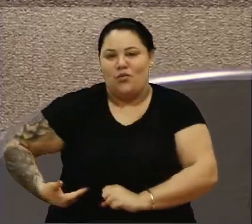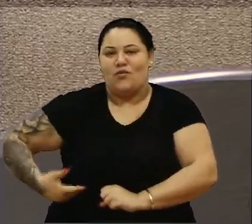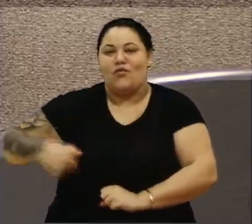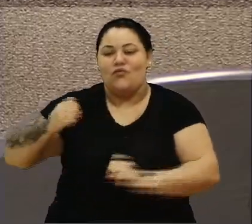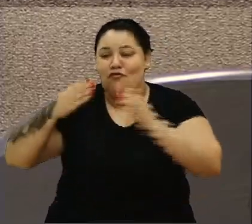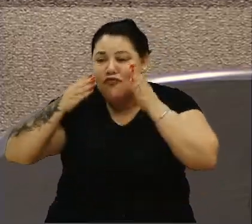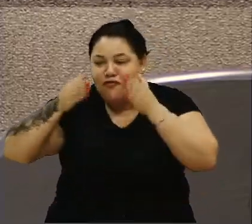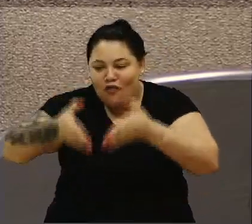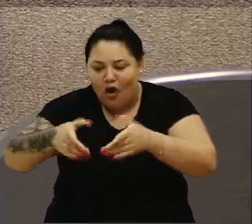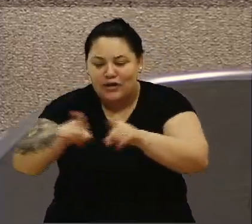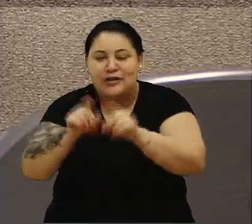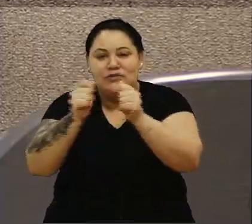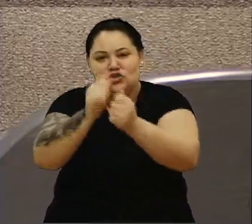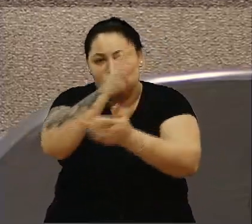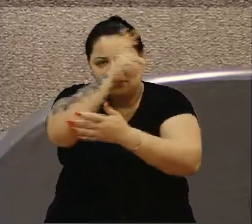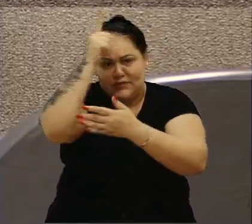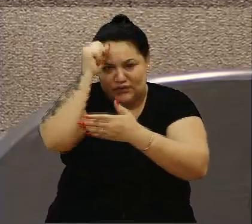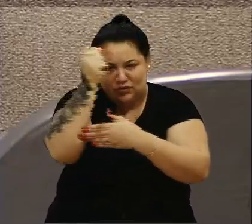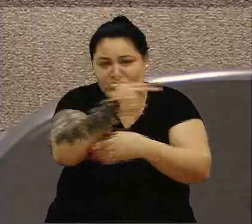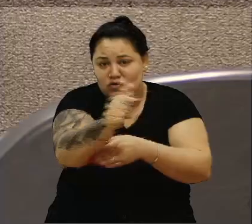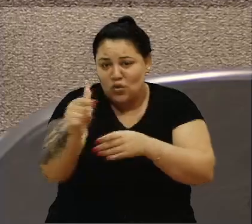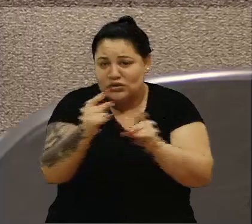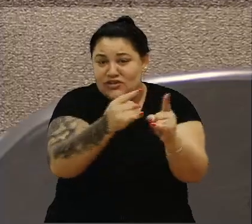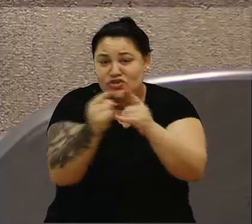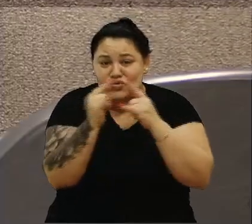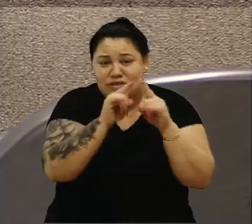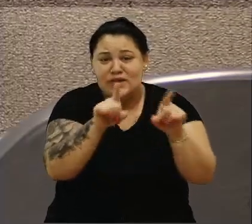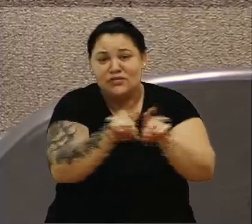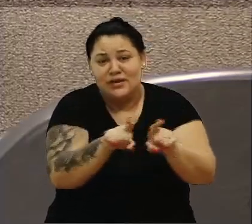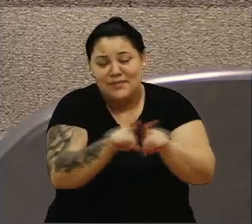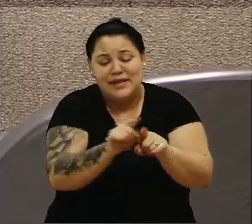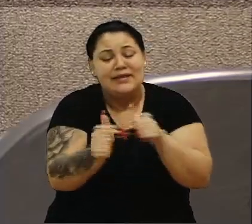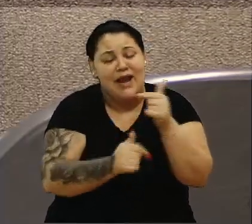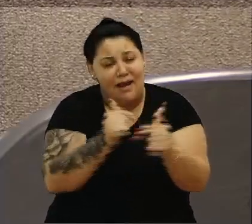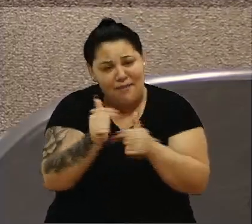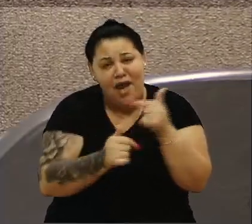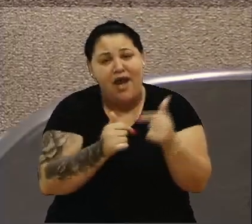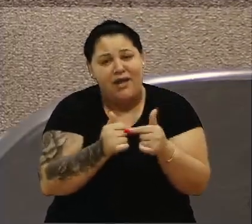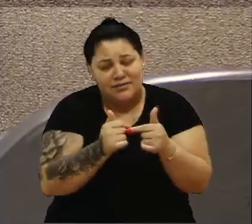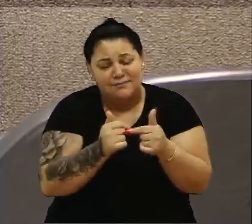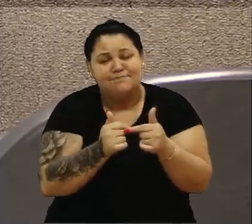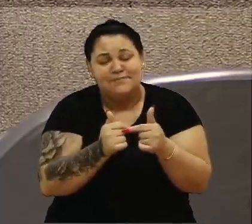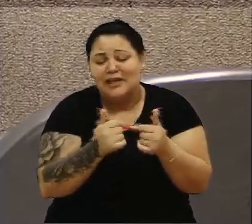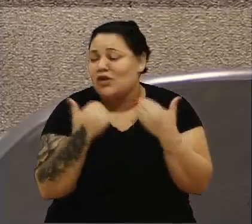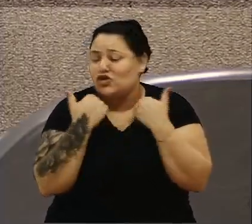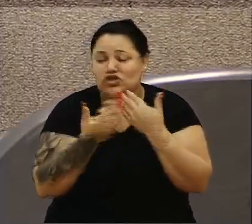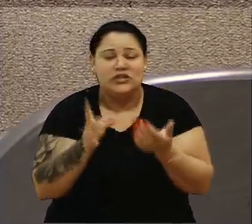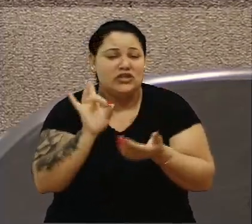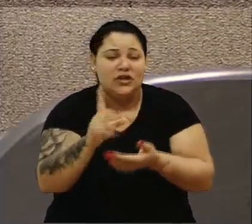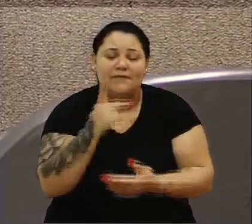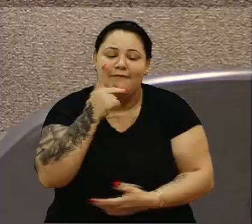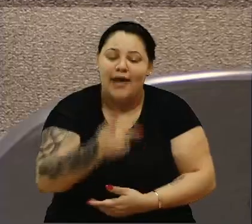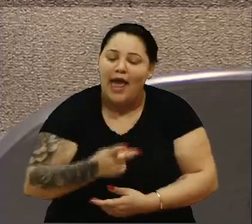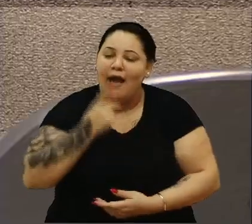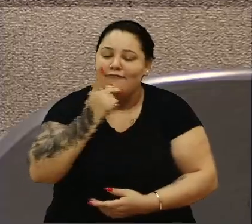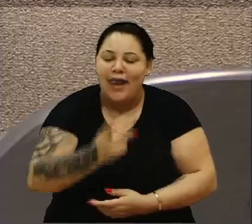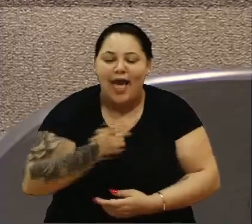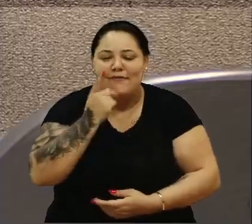da Prefeitura e dos órgãos, também trabalhe essa questão. Não adianta a gente vir aqui e dar várias